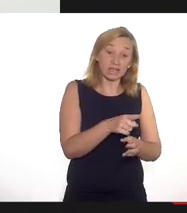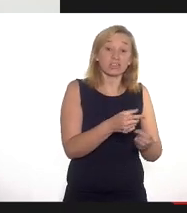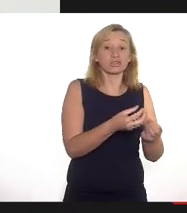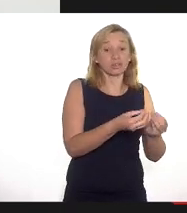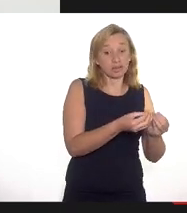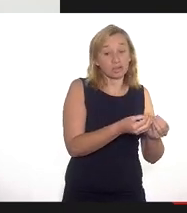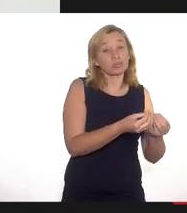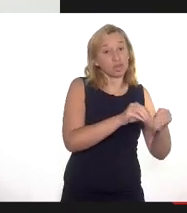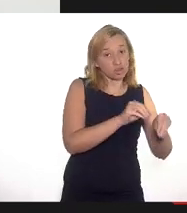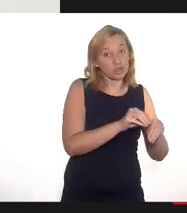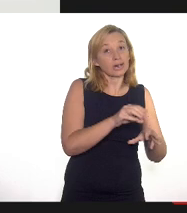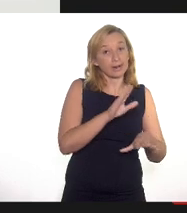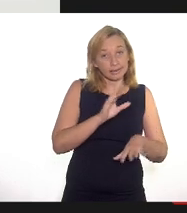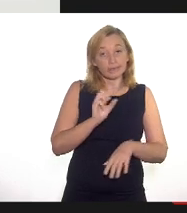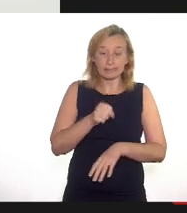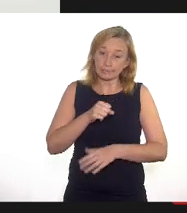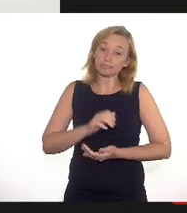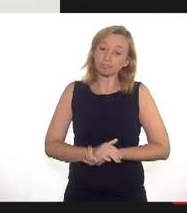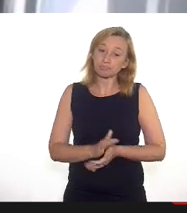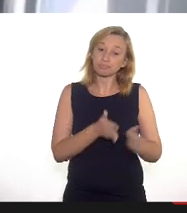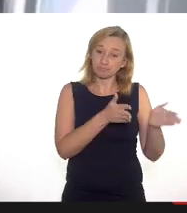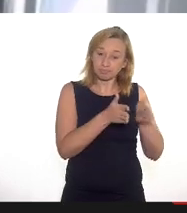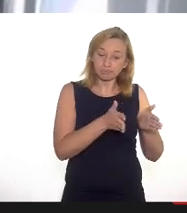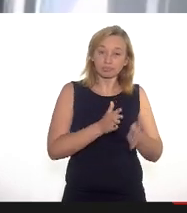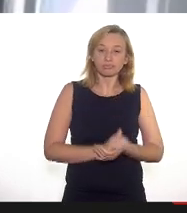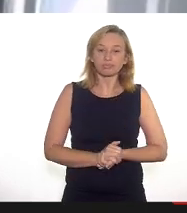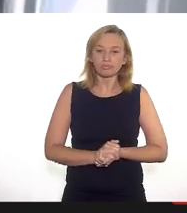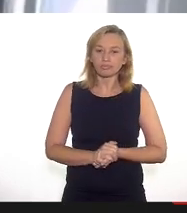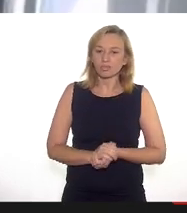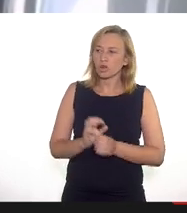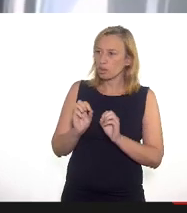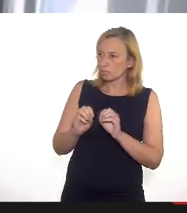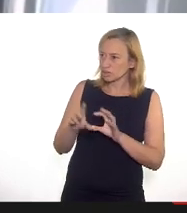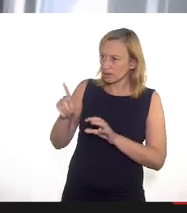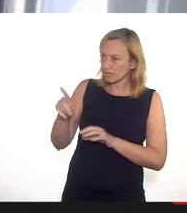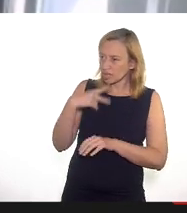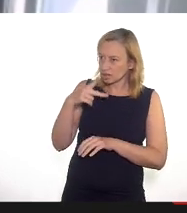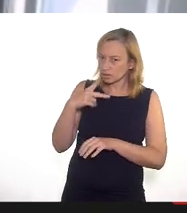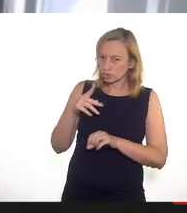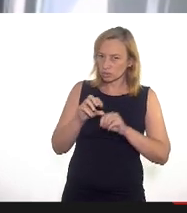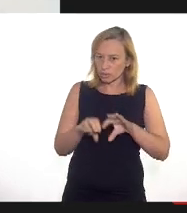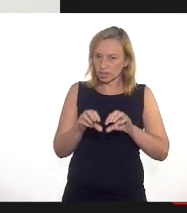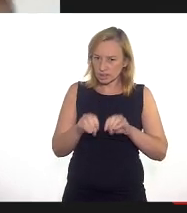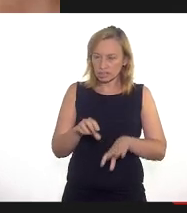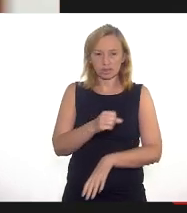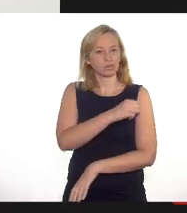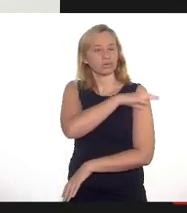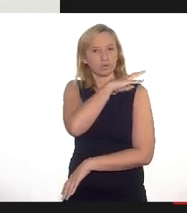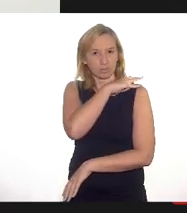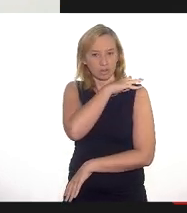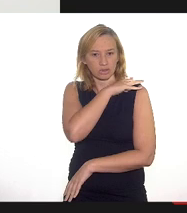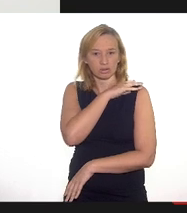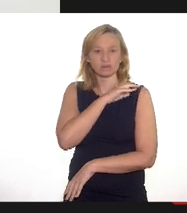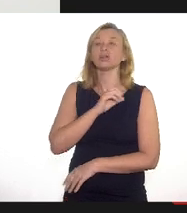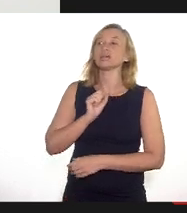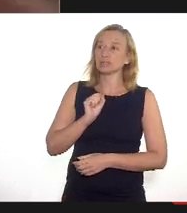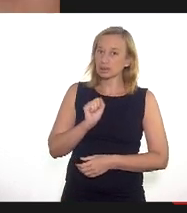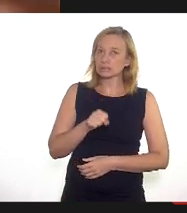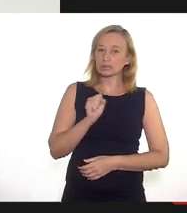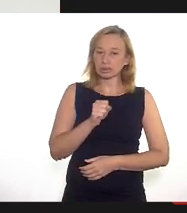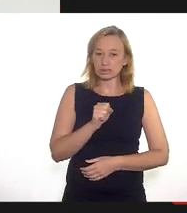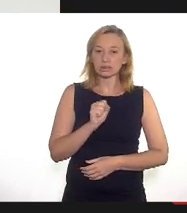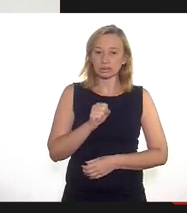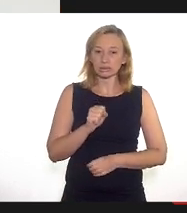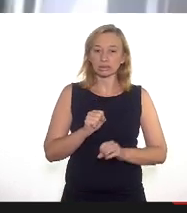mais comprometidas nesse tempo. Quer falar? O professor está falando do ensino médio, né? Agora estou falando do ensino médio. Do ensino